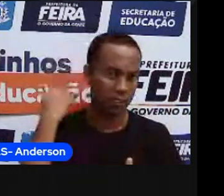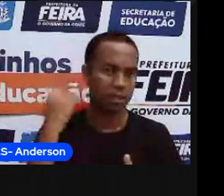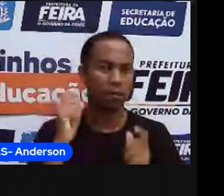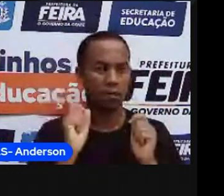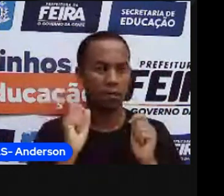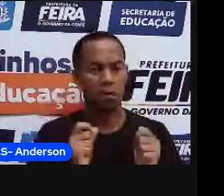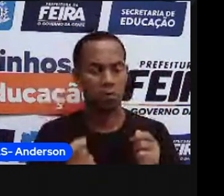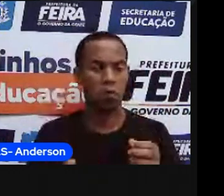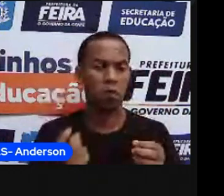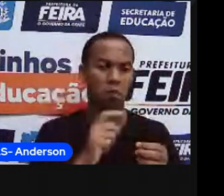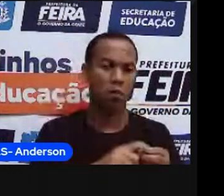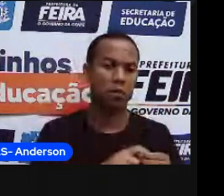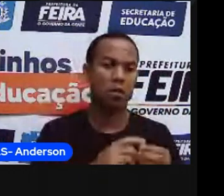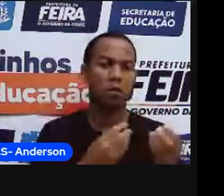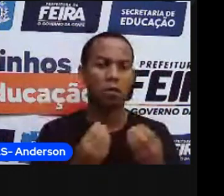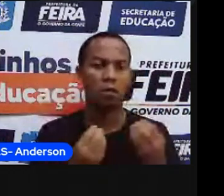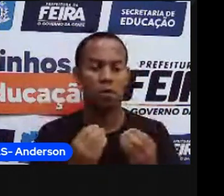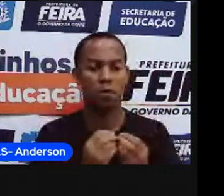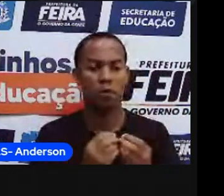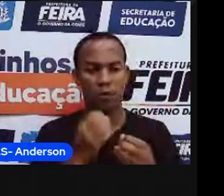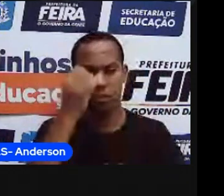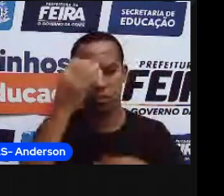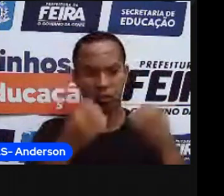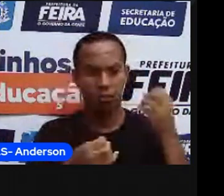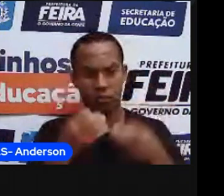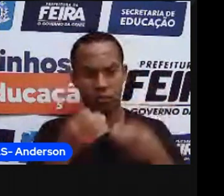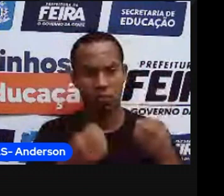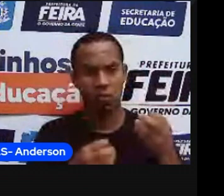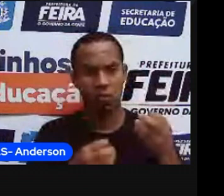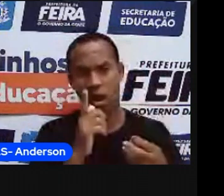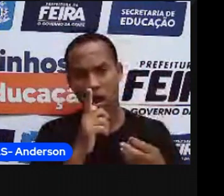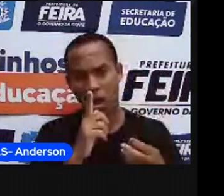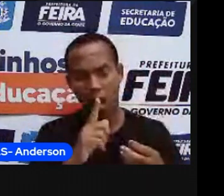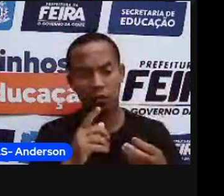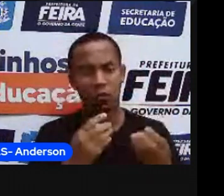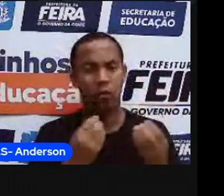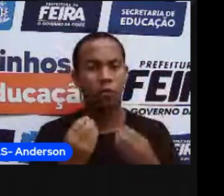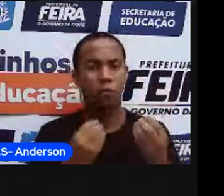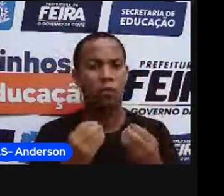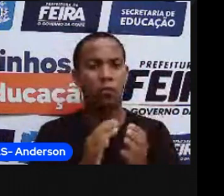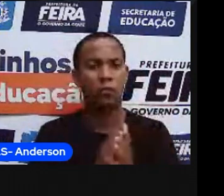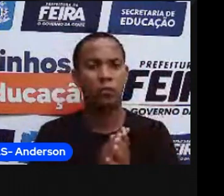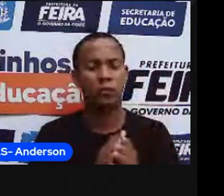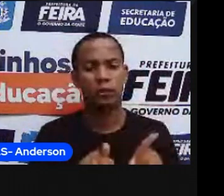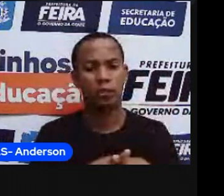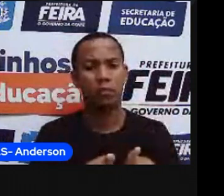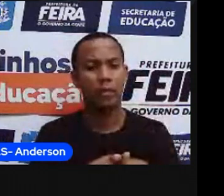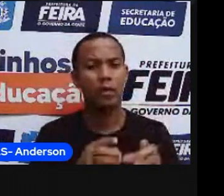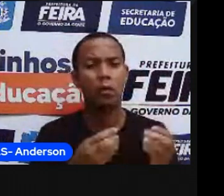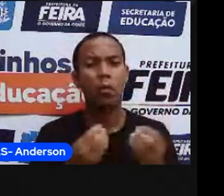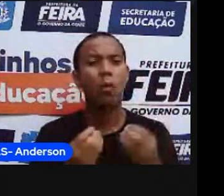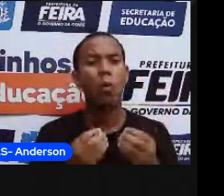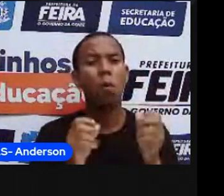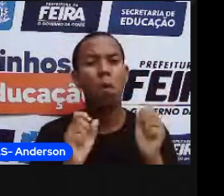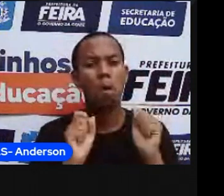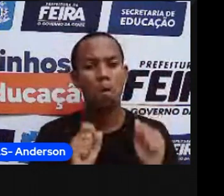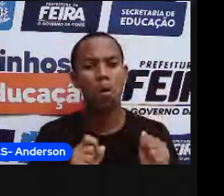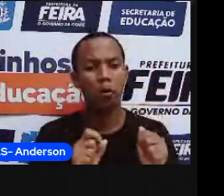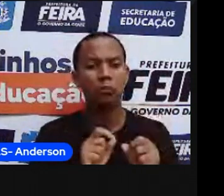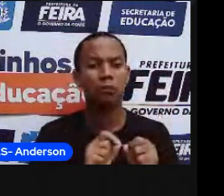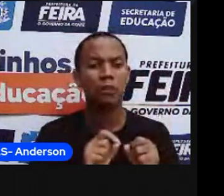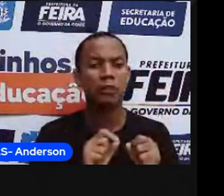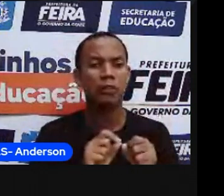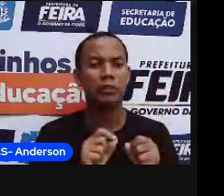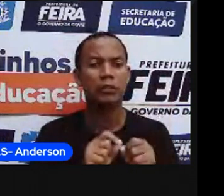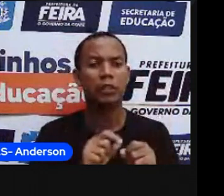falou sobre água, né? Sobre a preservação das nascentes, sobre os rios e mares. Então, o que a gente pode fazer para